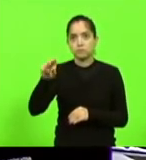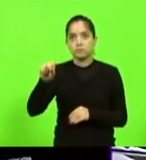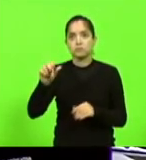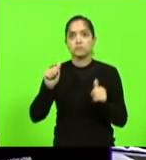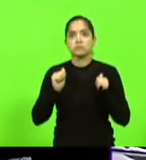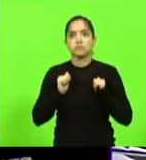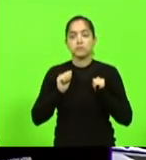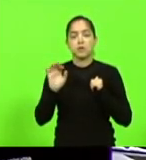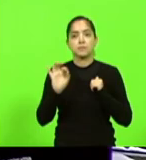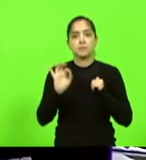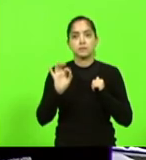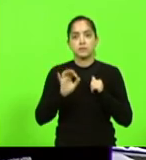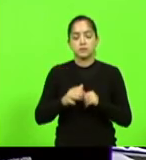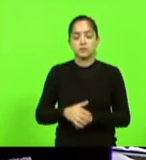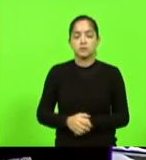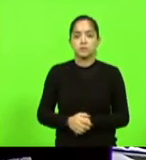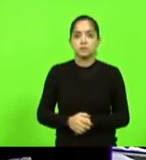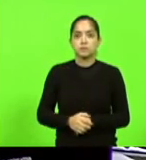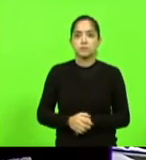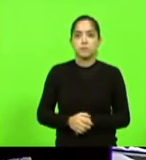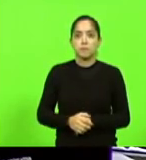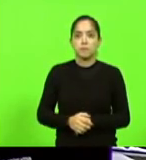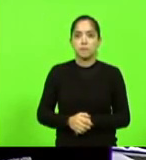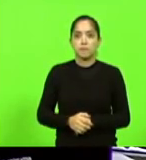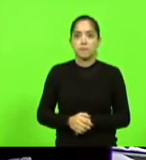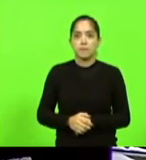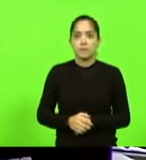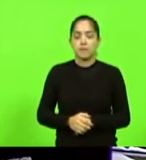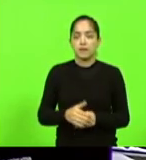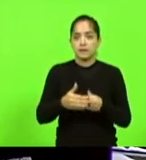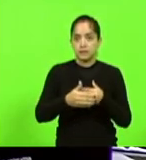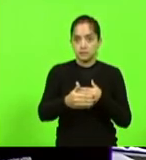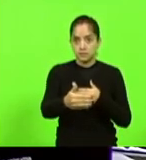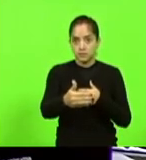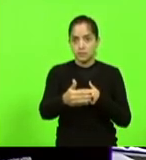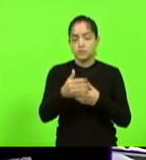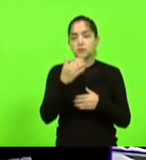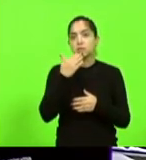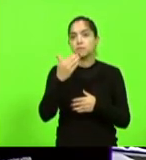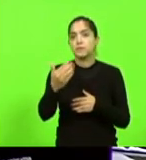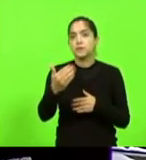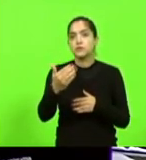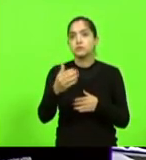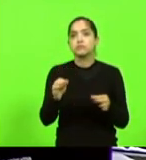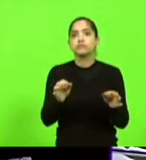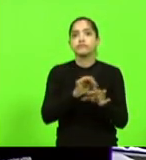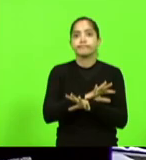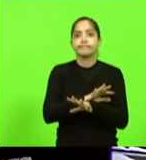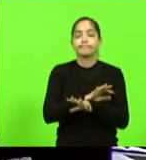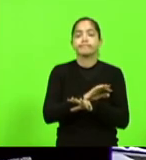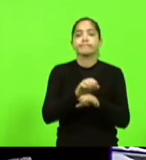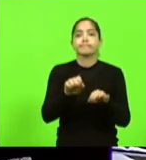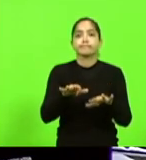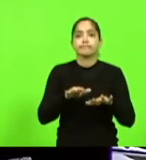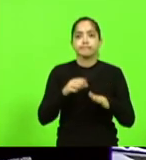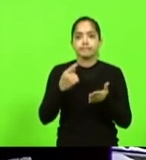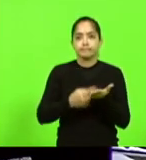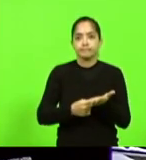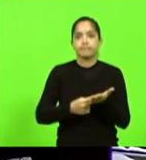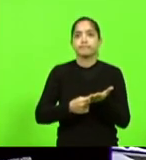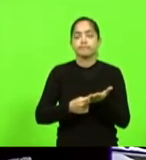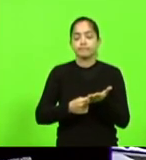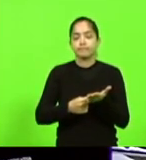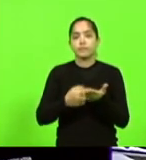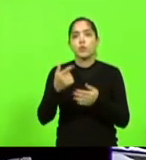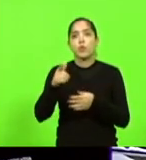e nenhuma e sem abstenção. Na sequência, o senhor presidente encerrou a sessão e convocou outra